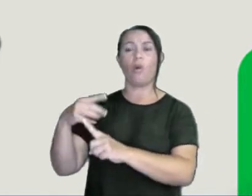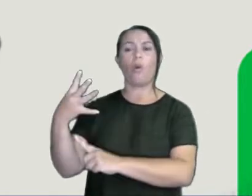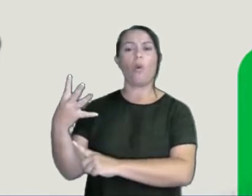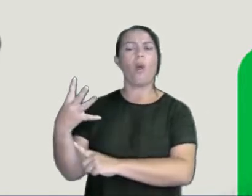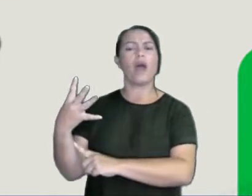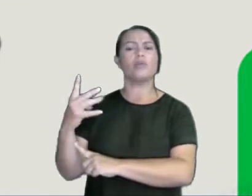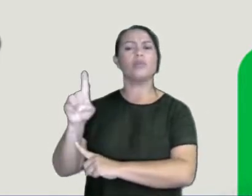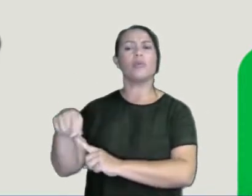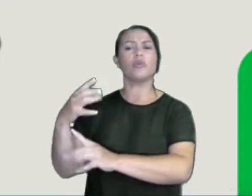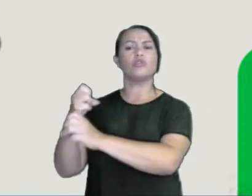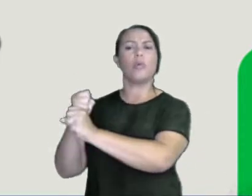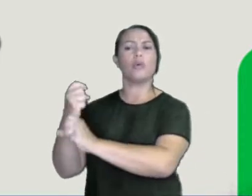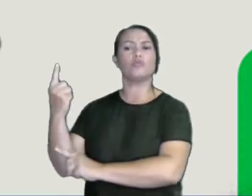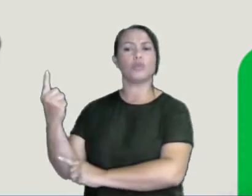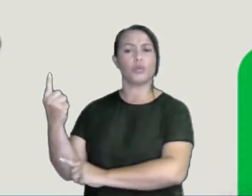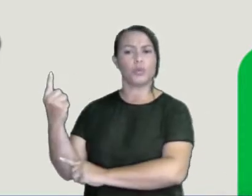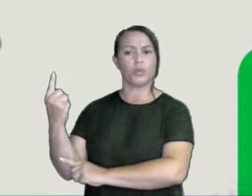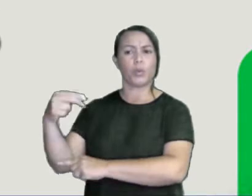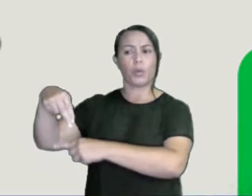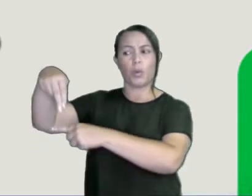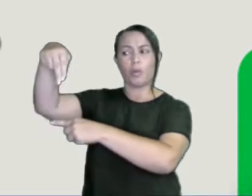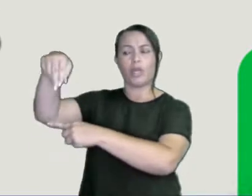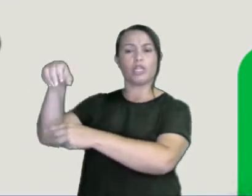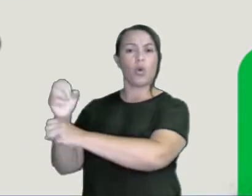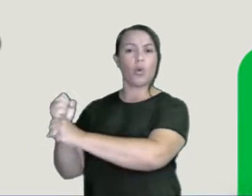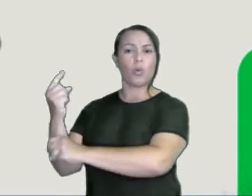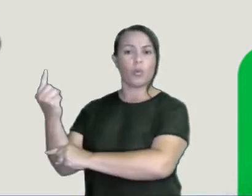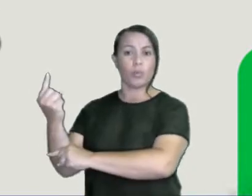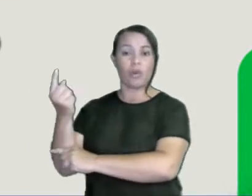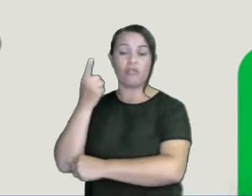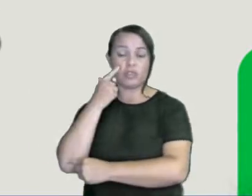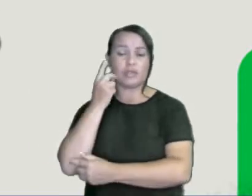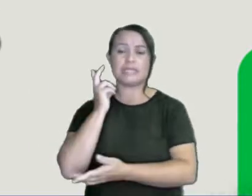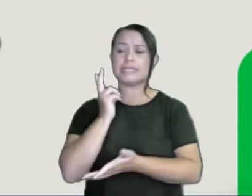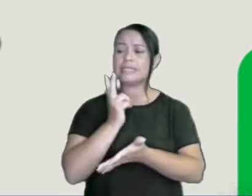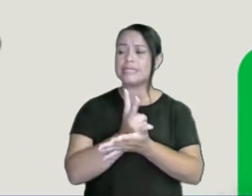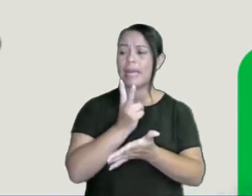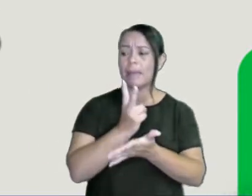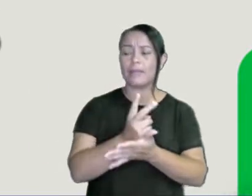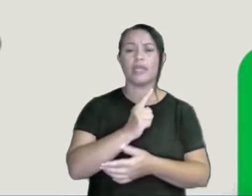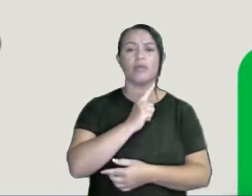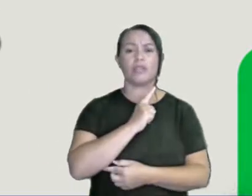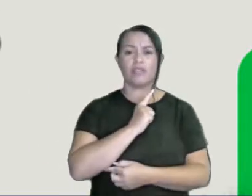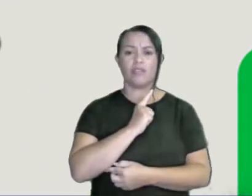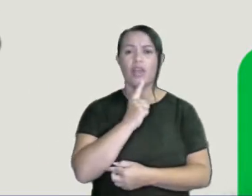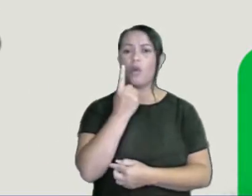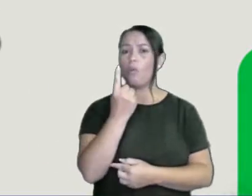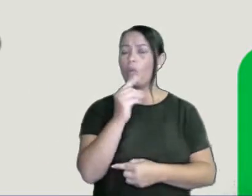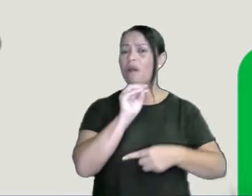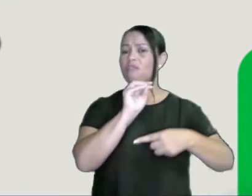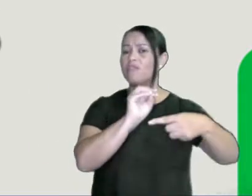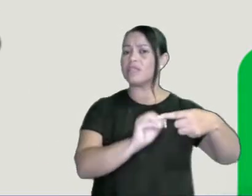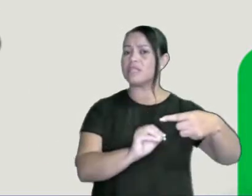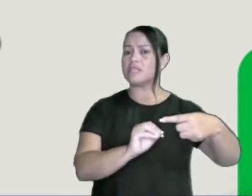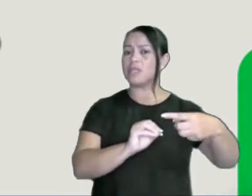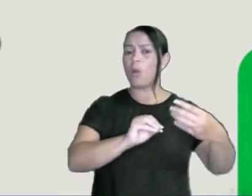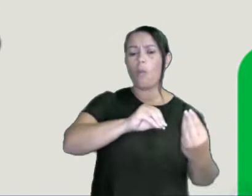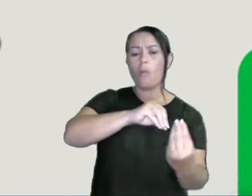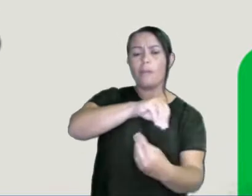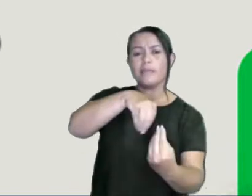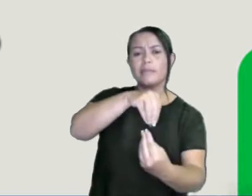somamos com o numerador 1. Veja, toda vez que eu tiver uma fração mista, eu sempre vou ter